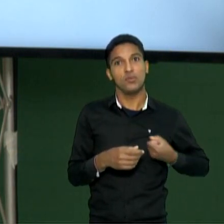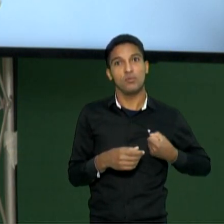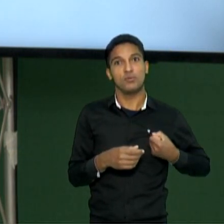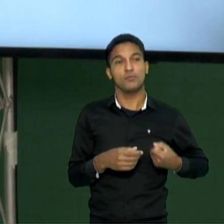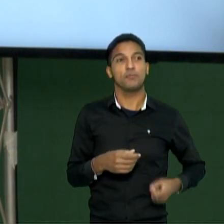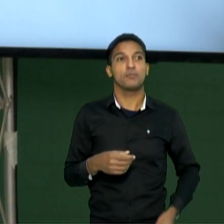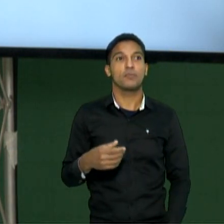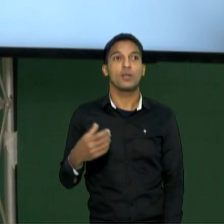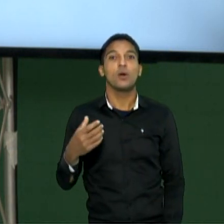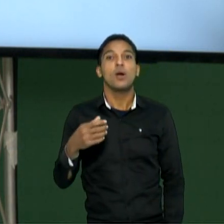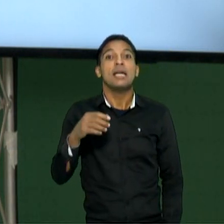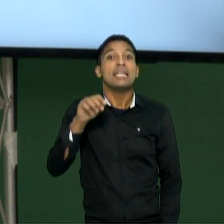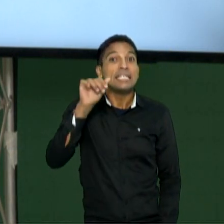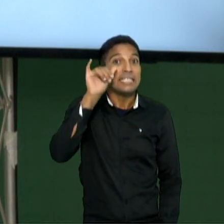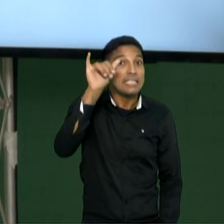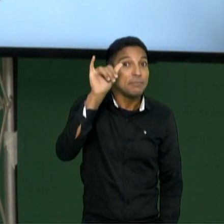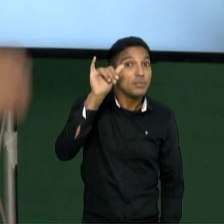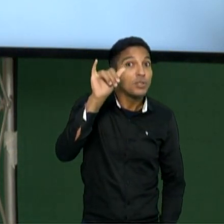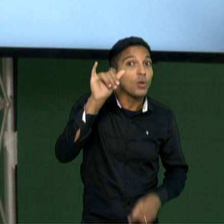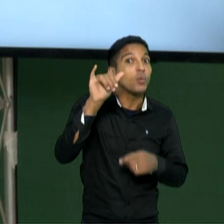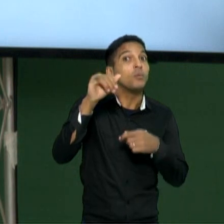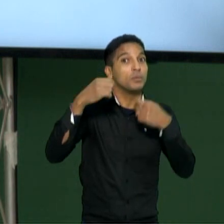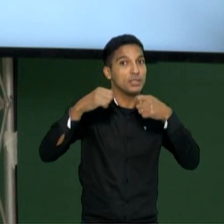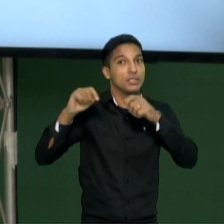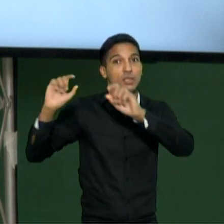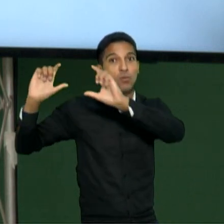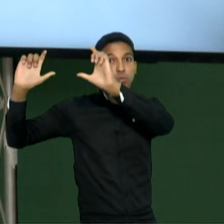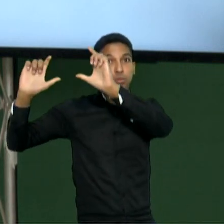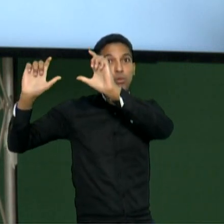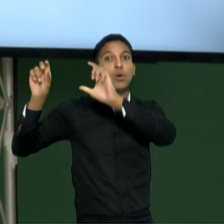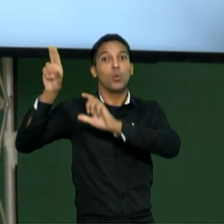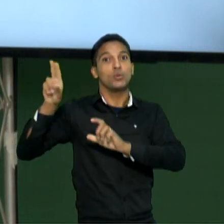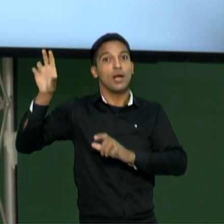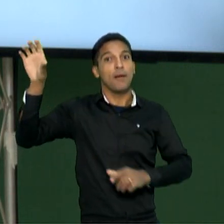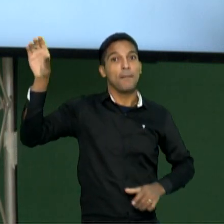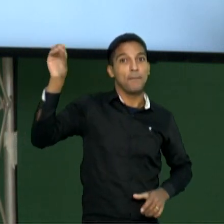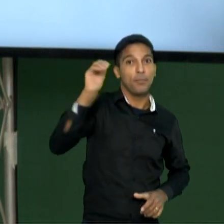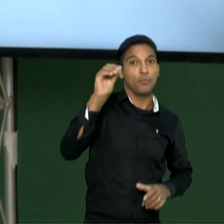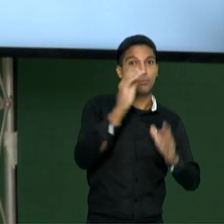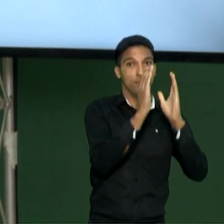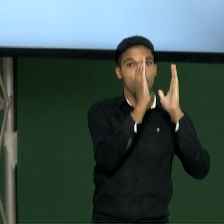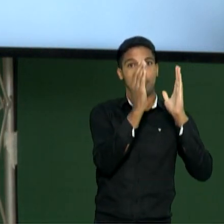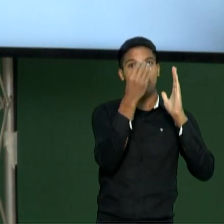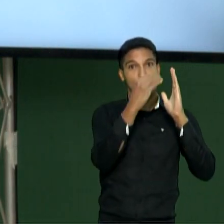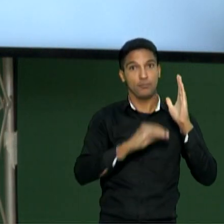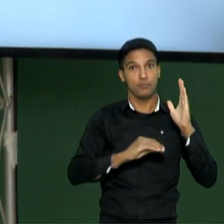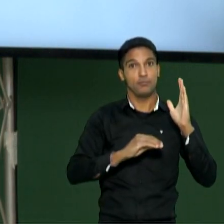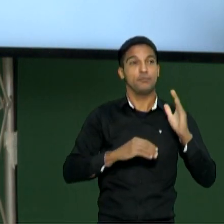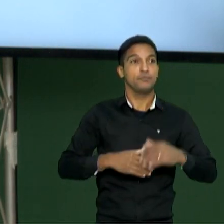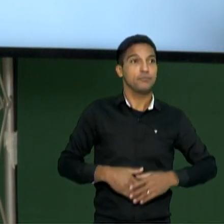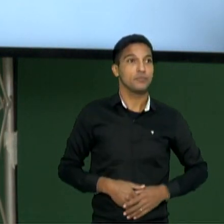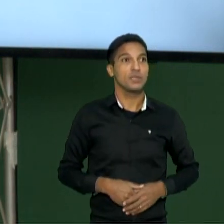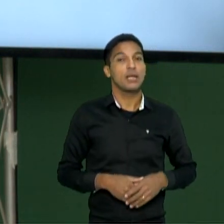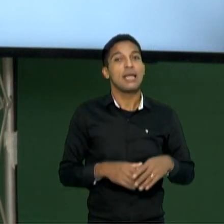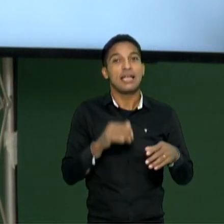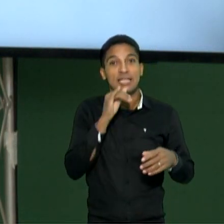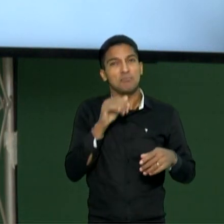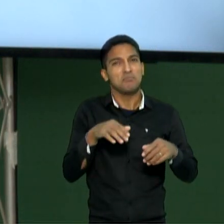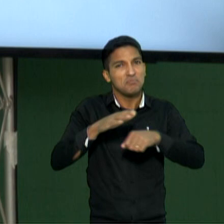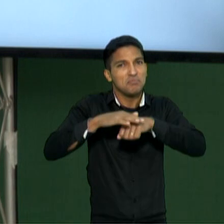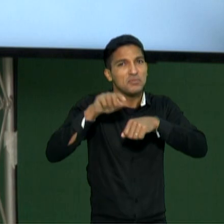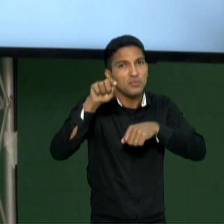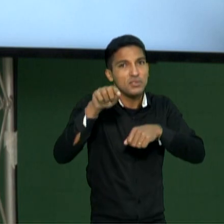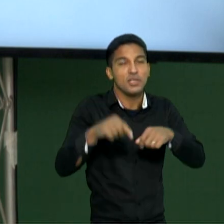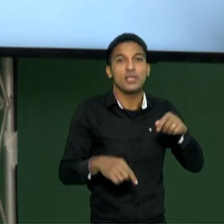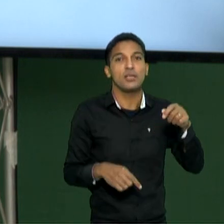A gente vai pegar a função. A função dada é f de x igual a x menos 1. Bom, se eu escolhi, né, como